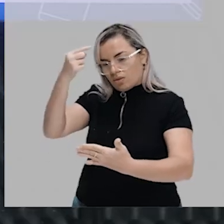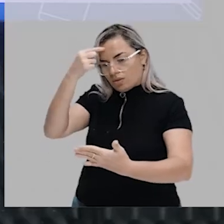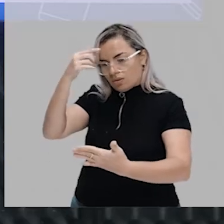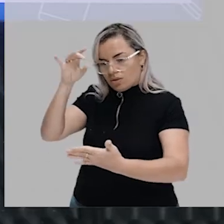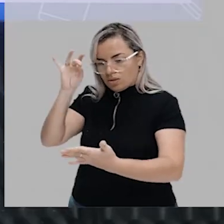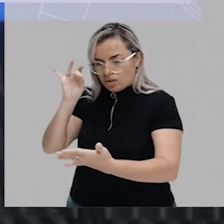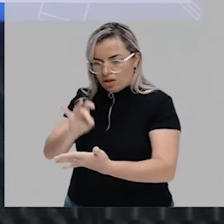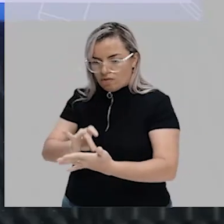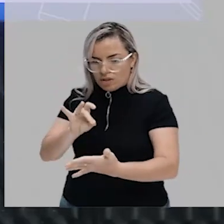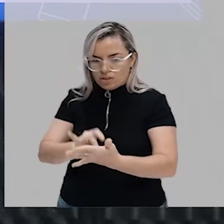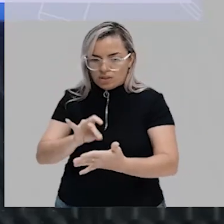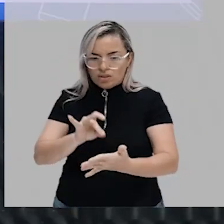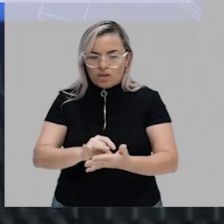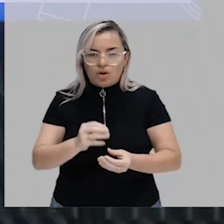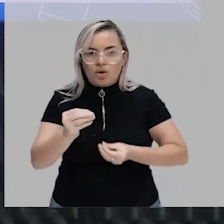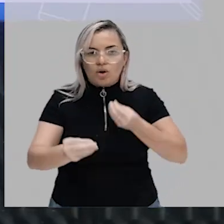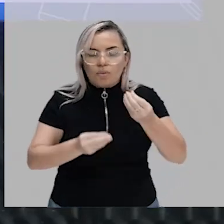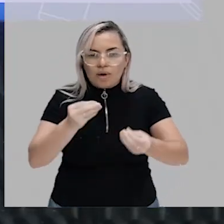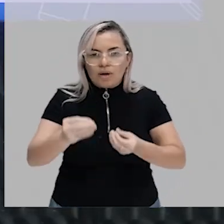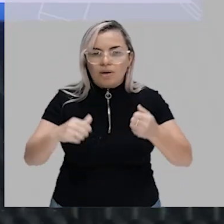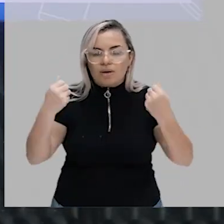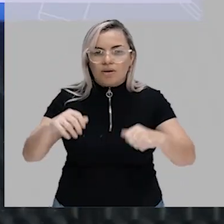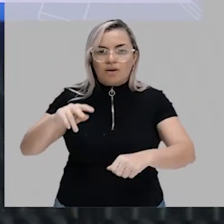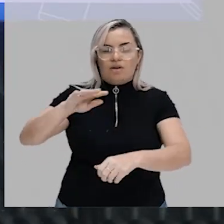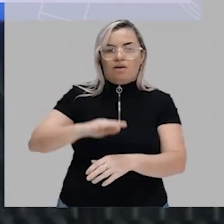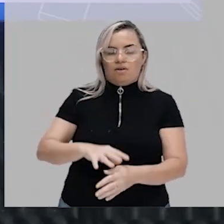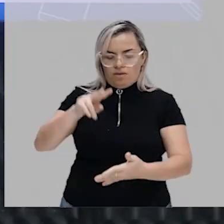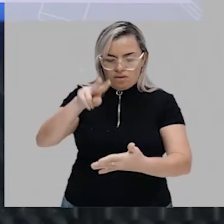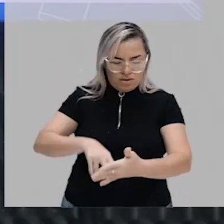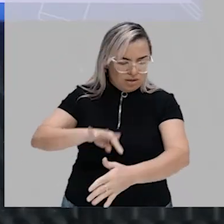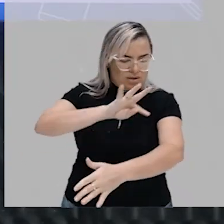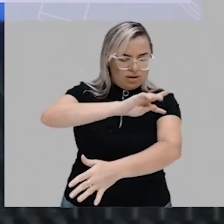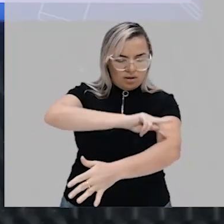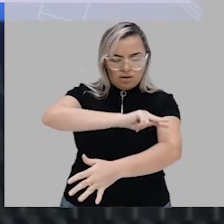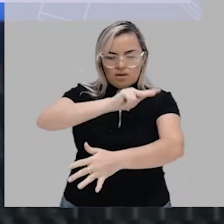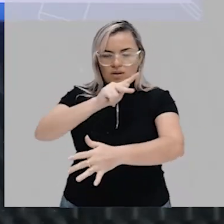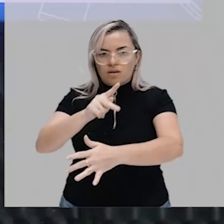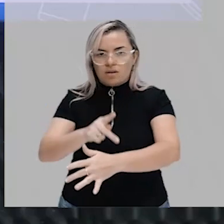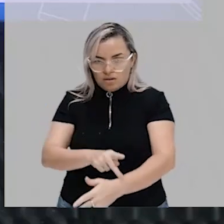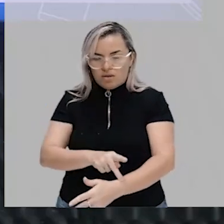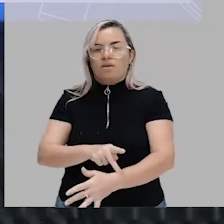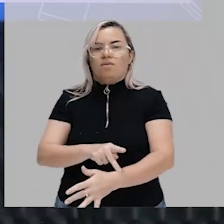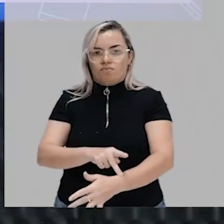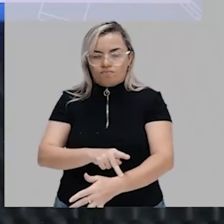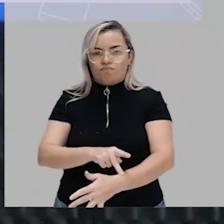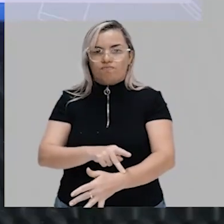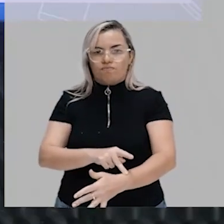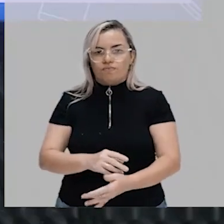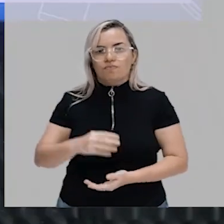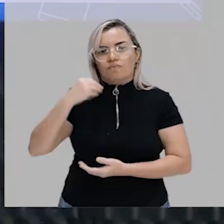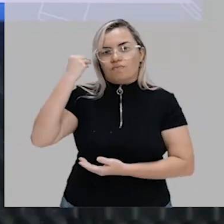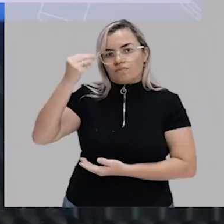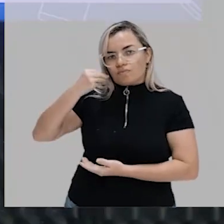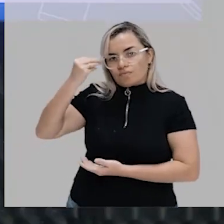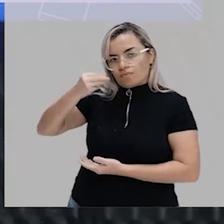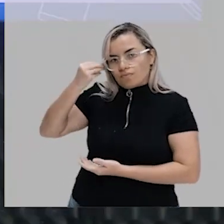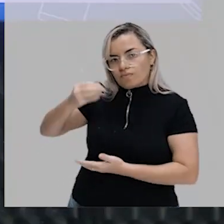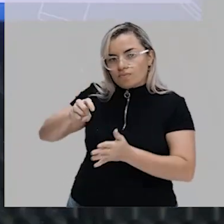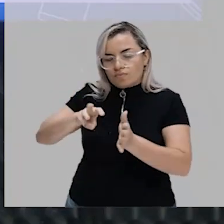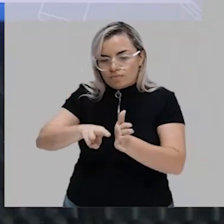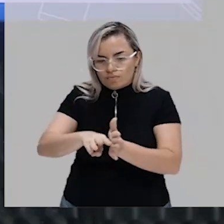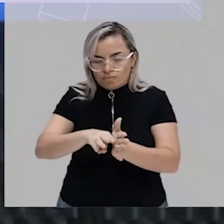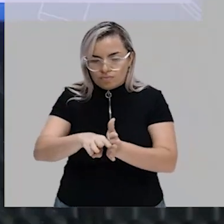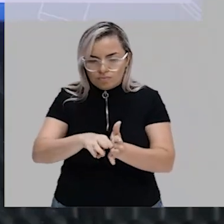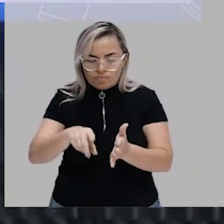preciso verificar a hipótese, é preciso validar esse conhecimento através do método, para que